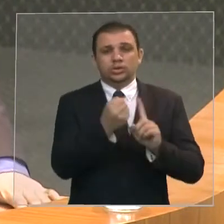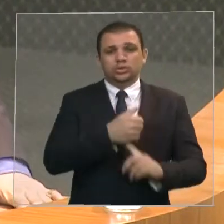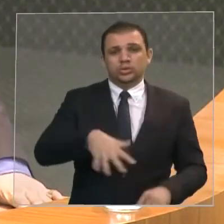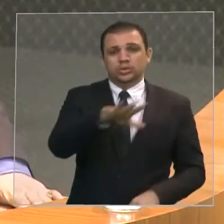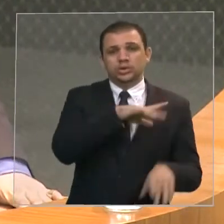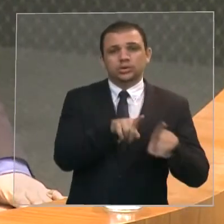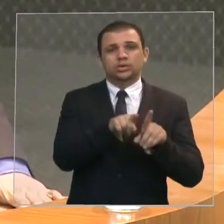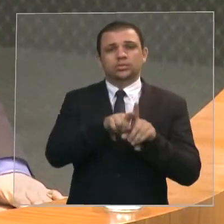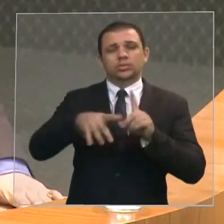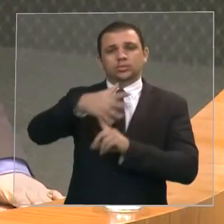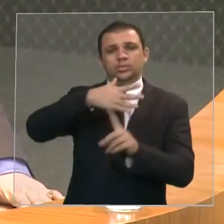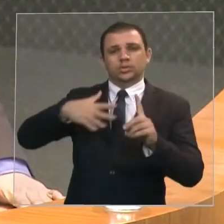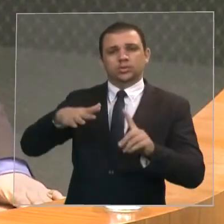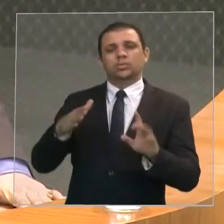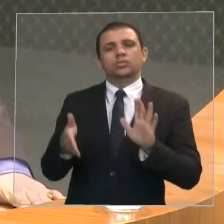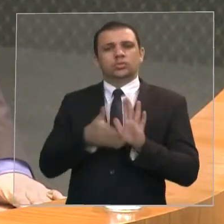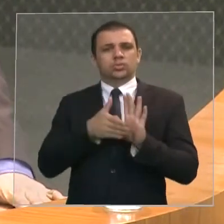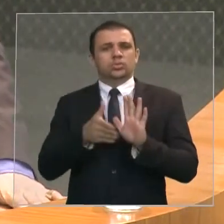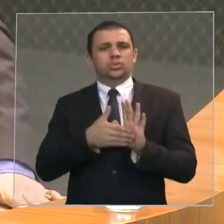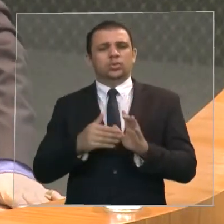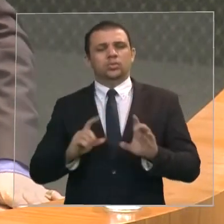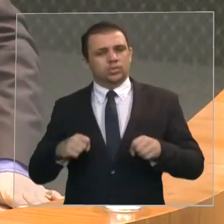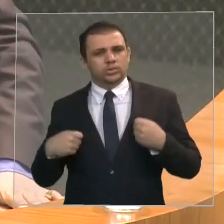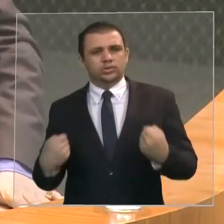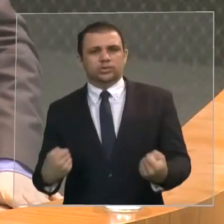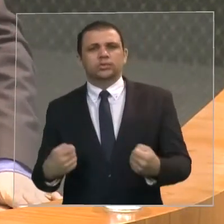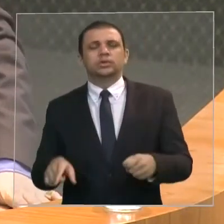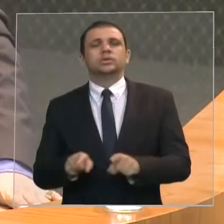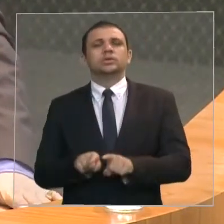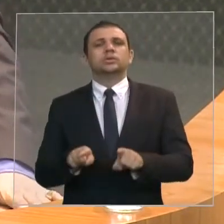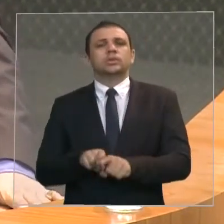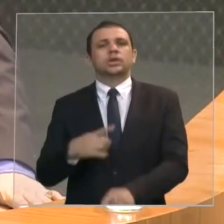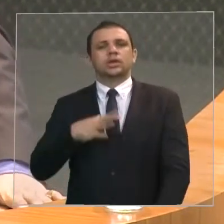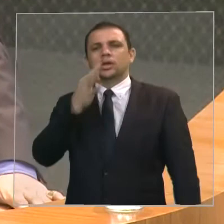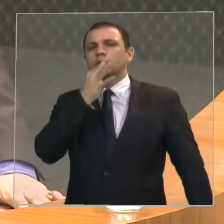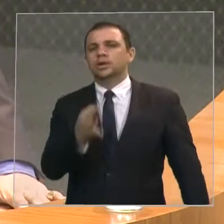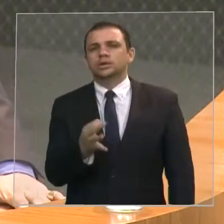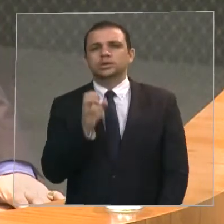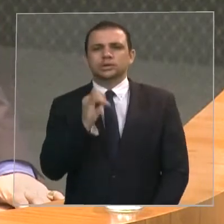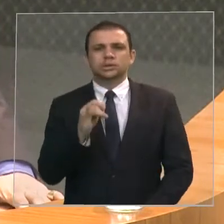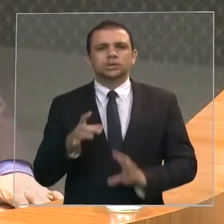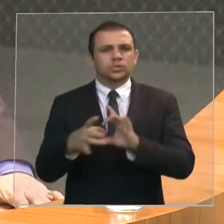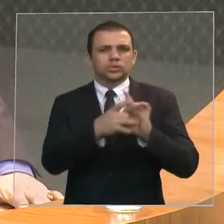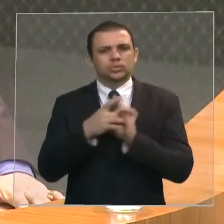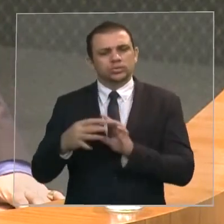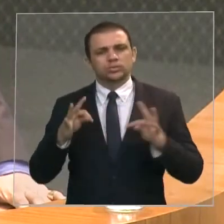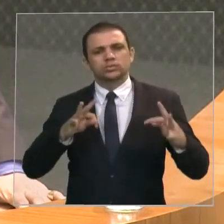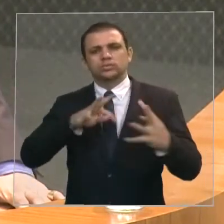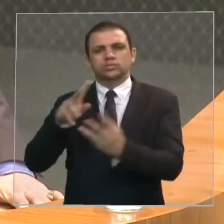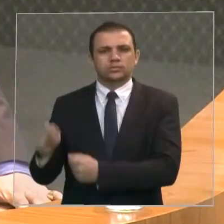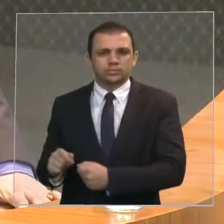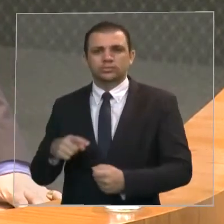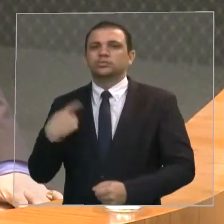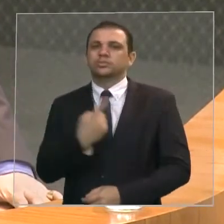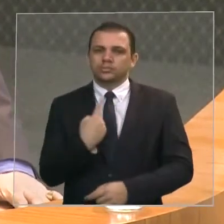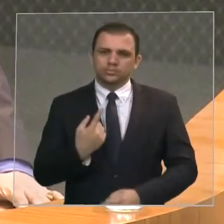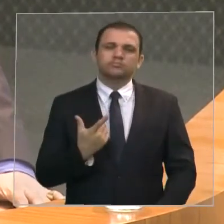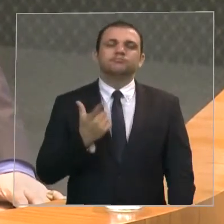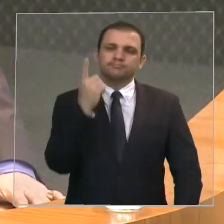fica aqui essa proposição, essa nossa defesa, e eu acredito que, com a junção de todos, a união de todos nós, nós